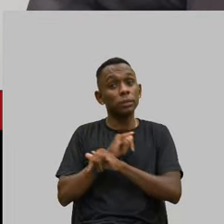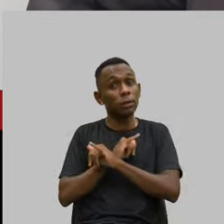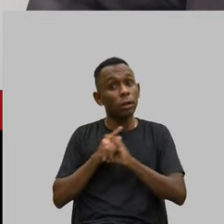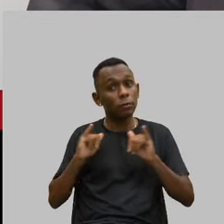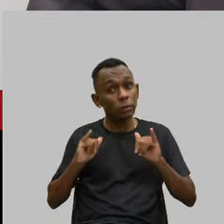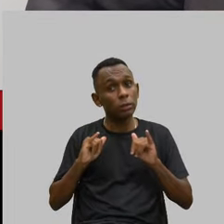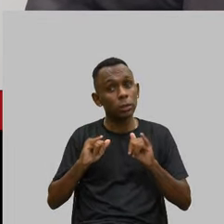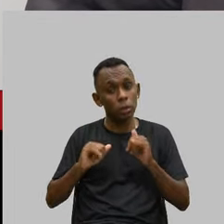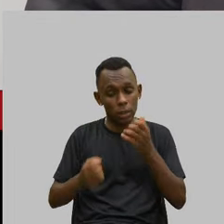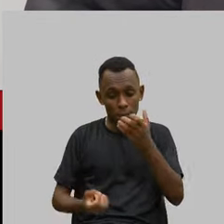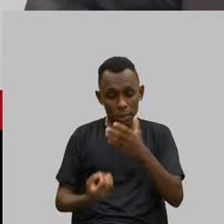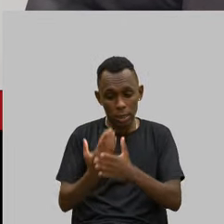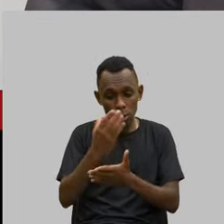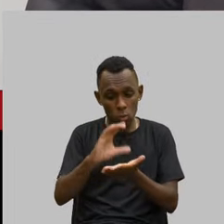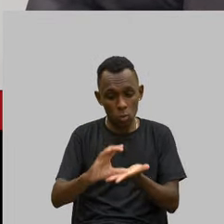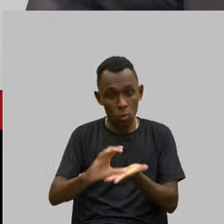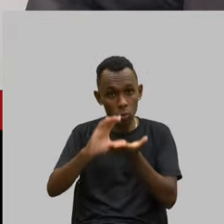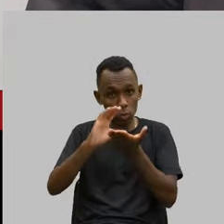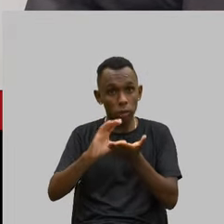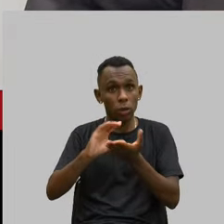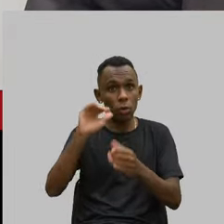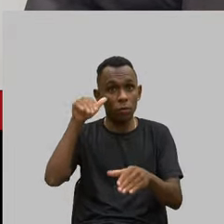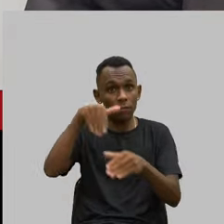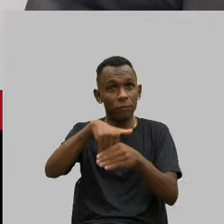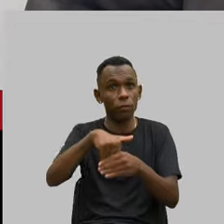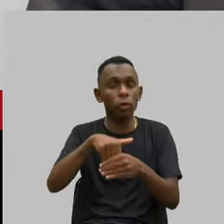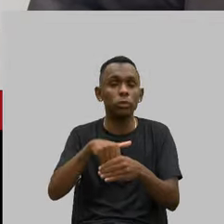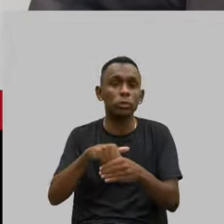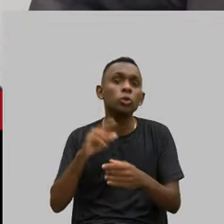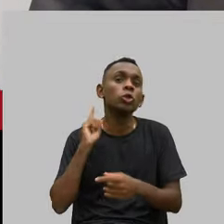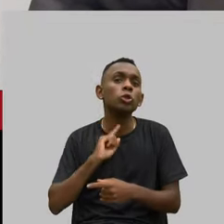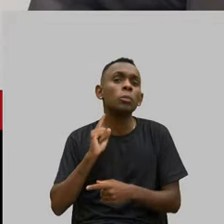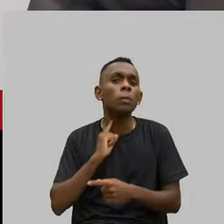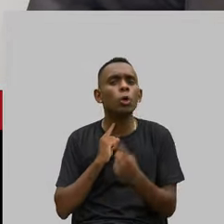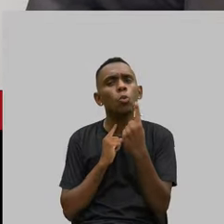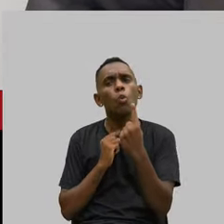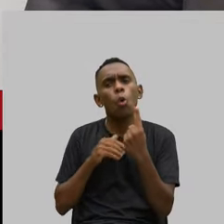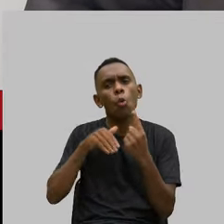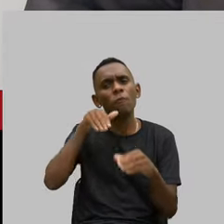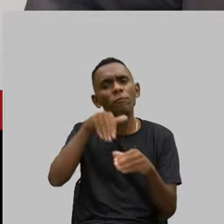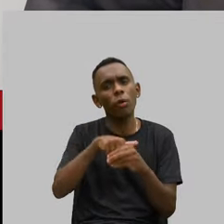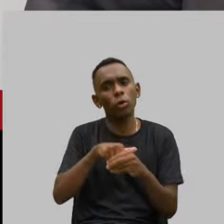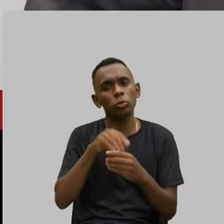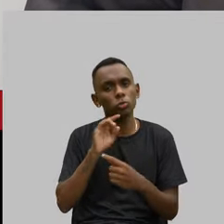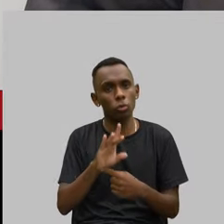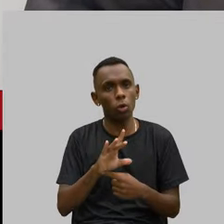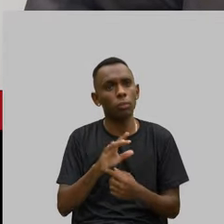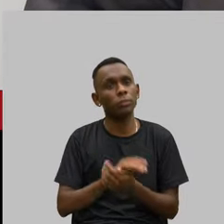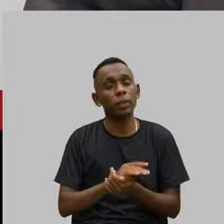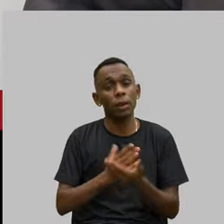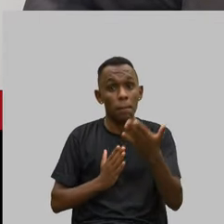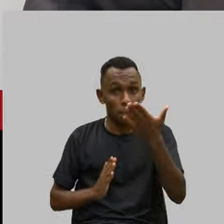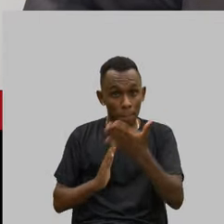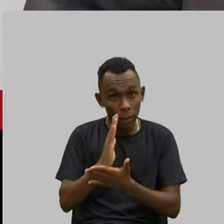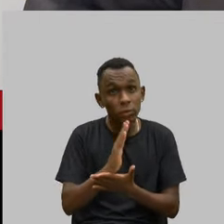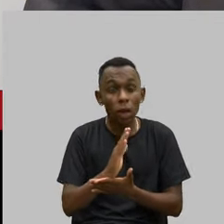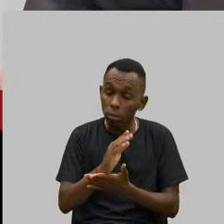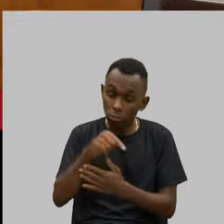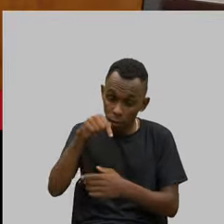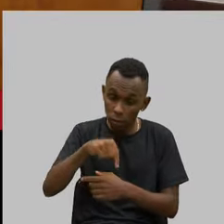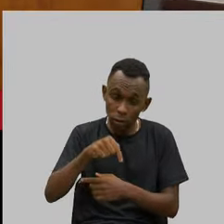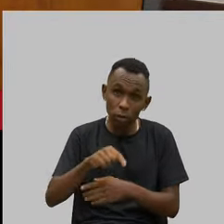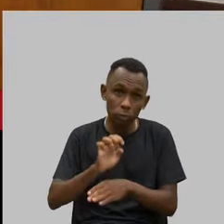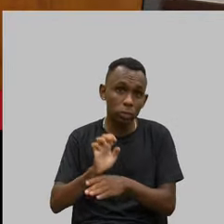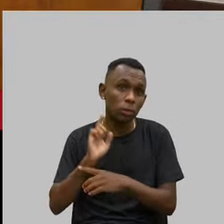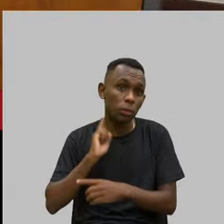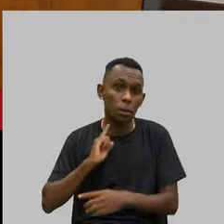cria um conselho o voto de Minas no conselho era minoritário o único voto favorável à aprovação foi o voto de Minas